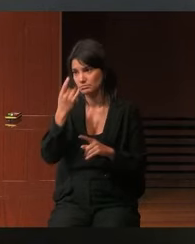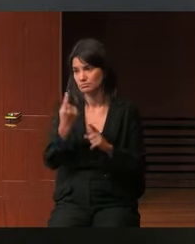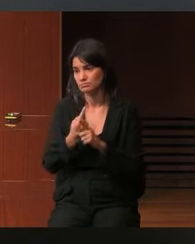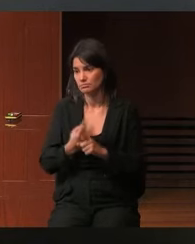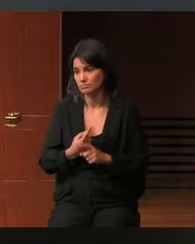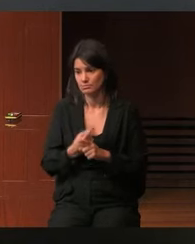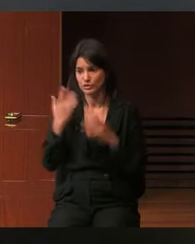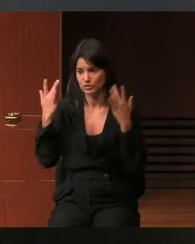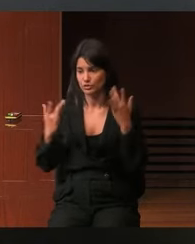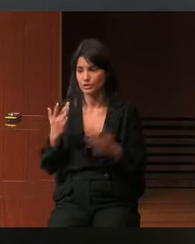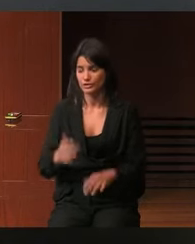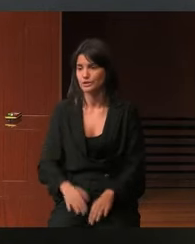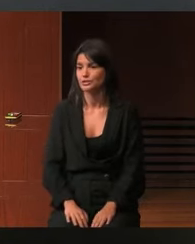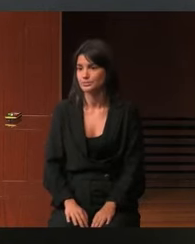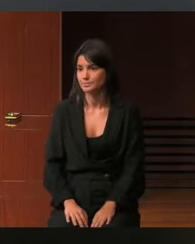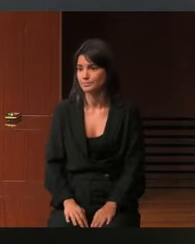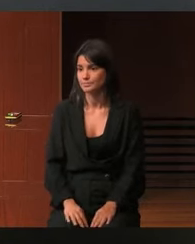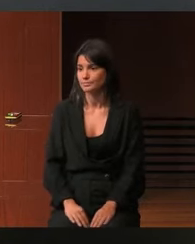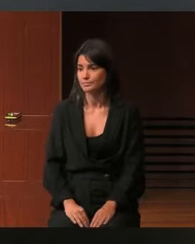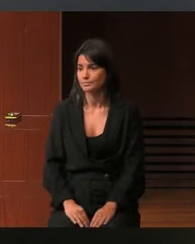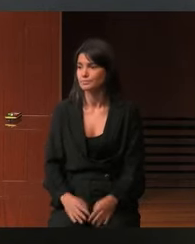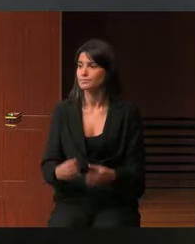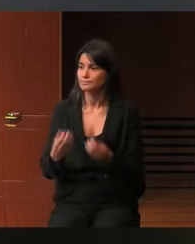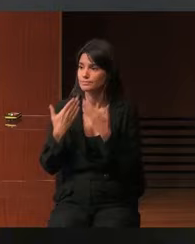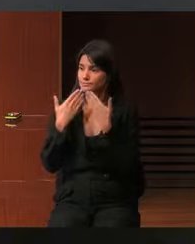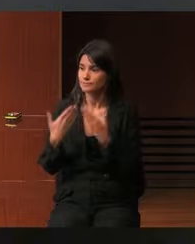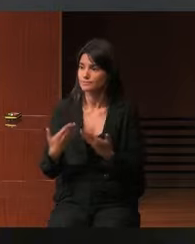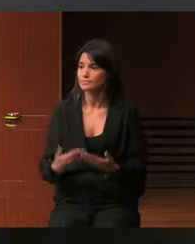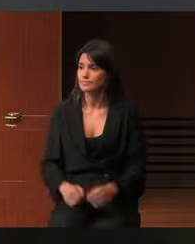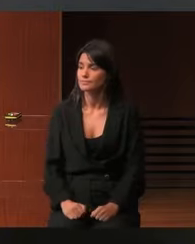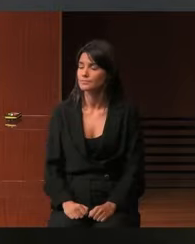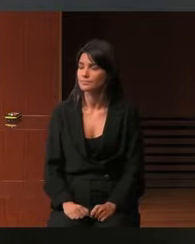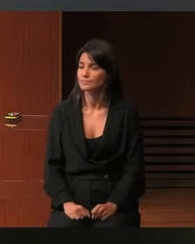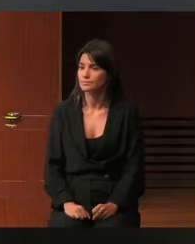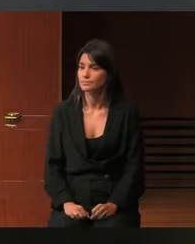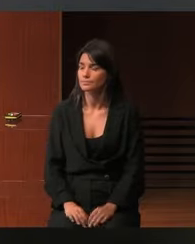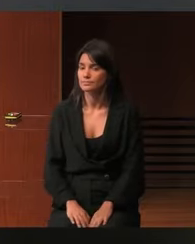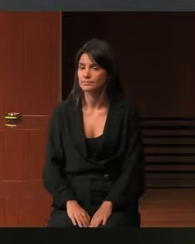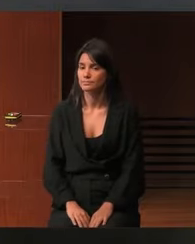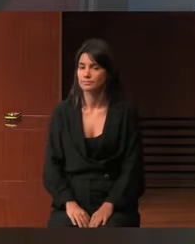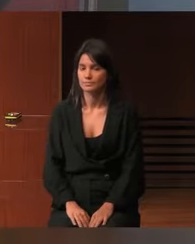considerações filosóficas. Muito obrigada.